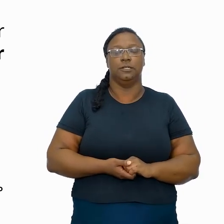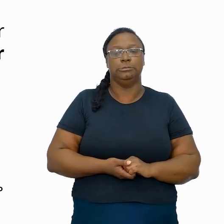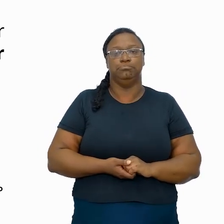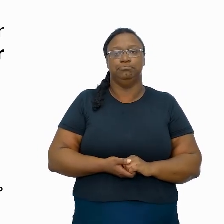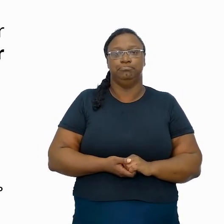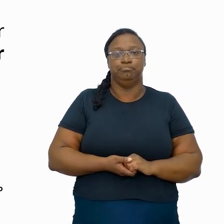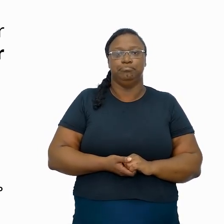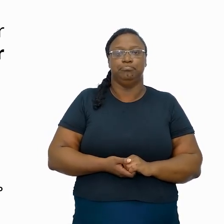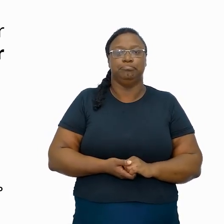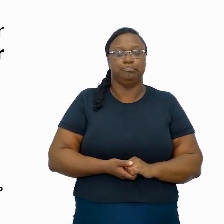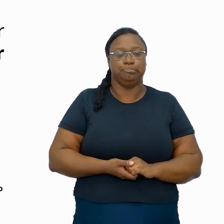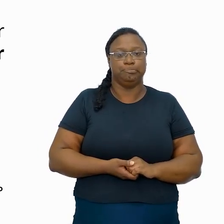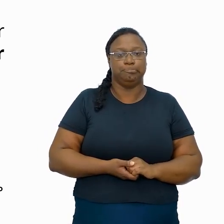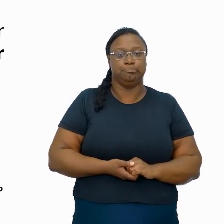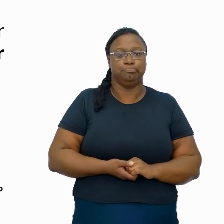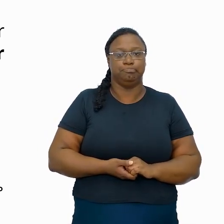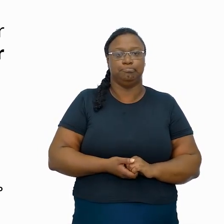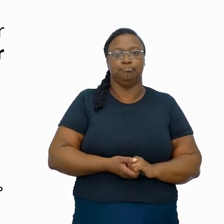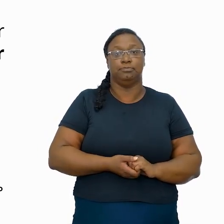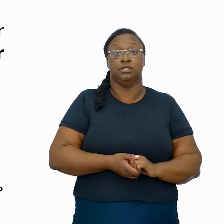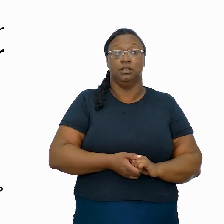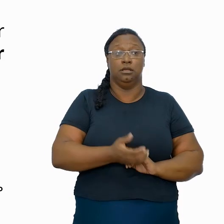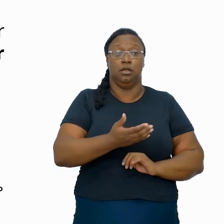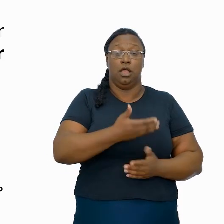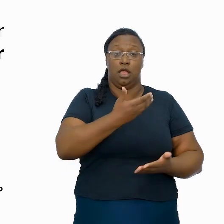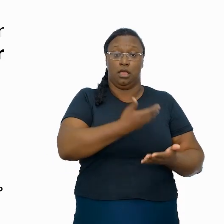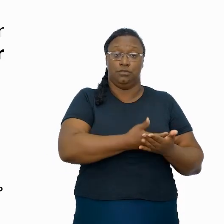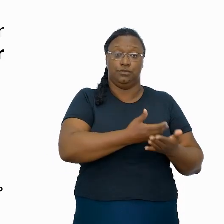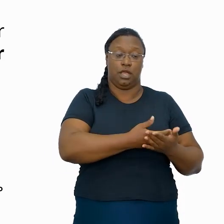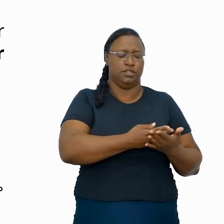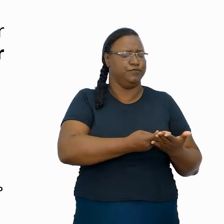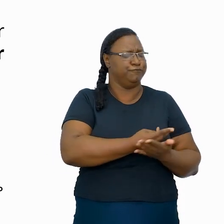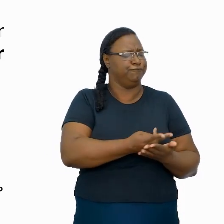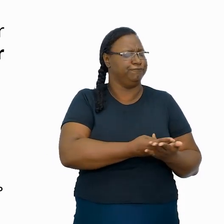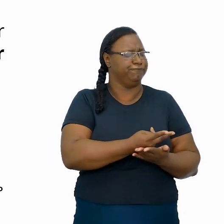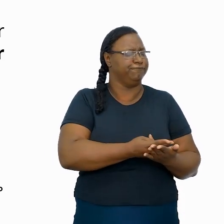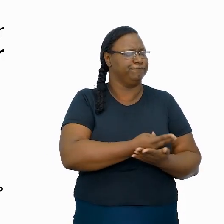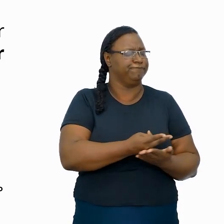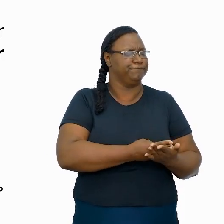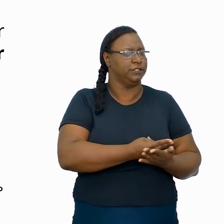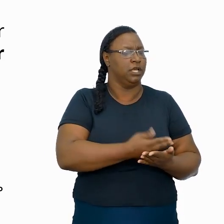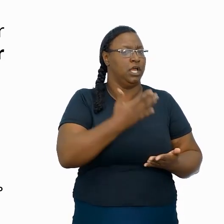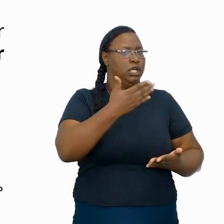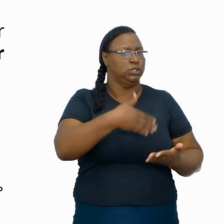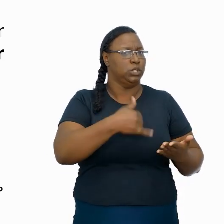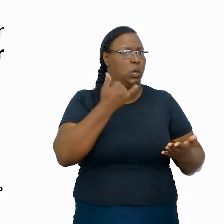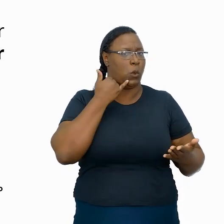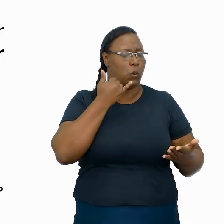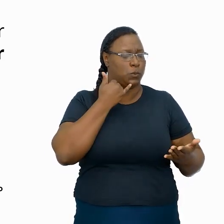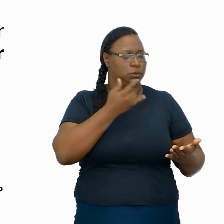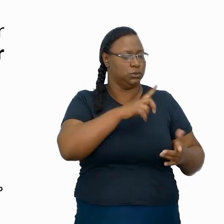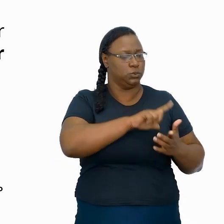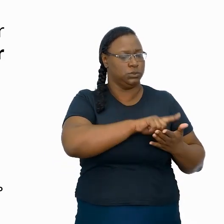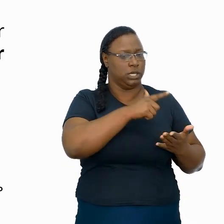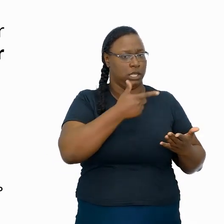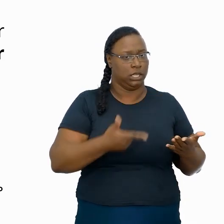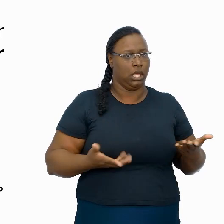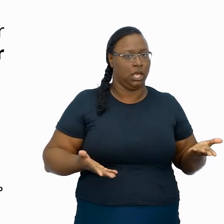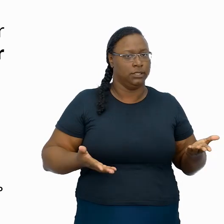Então, essa é a atividade investigativa, né? A gente pode partir, né, de informações que já estão ali no caderno